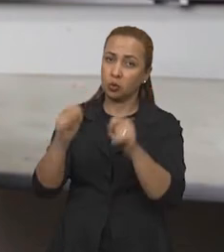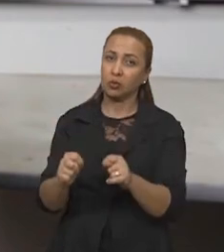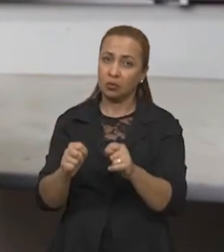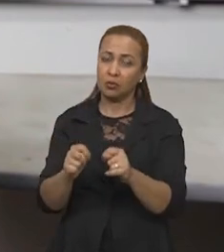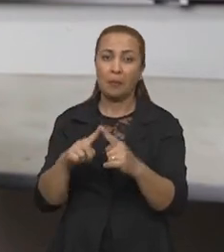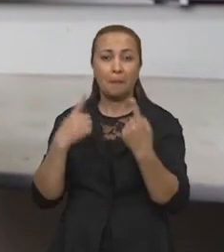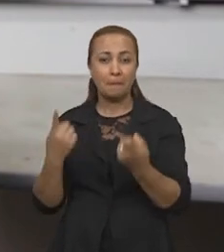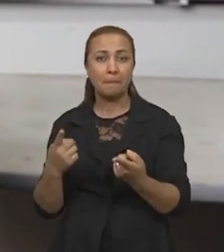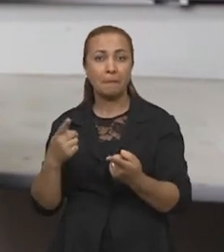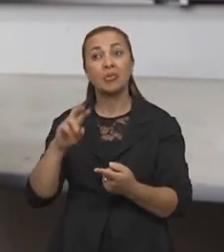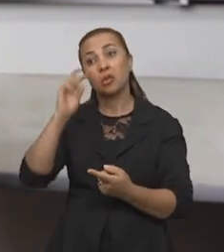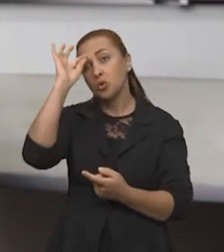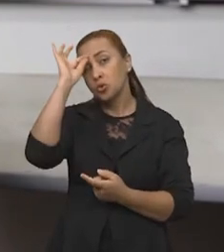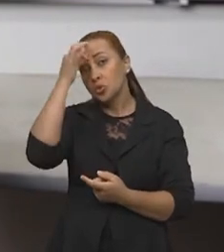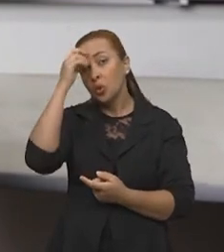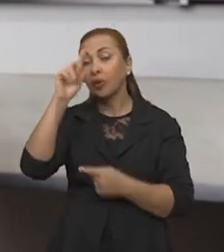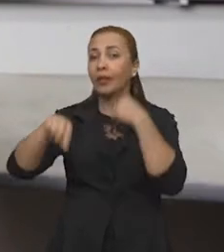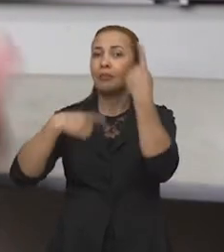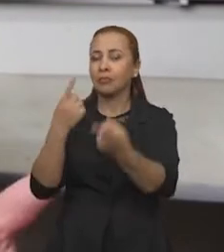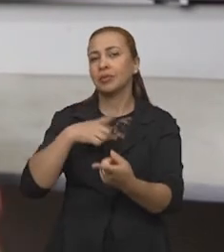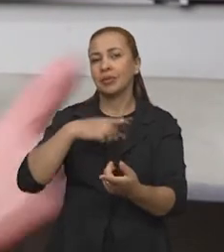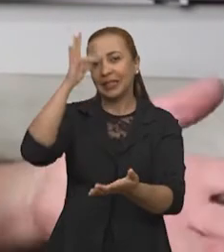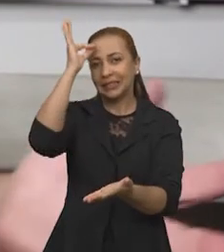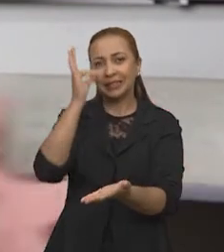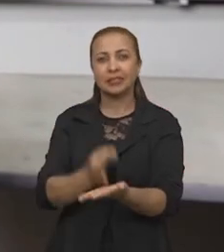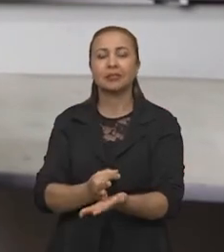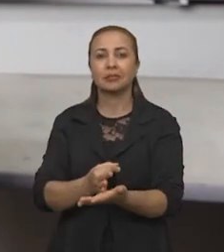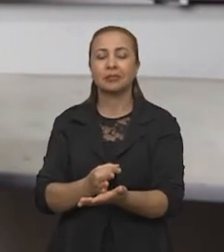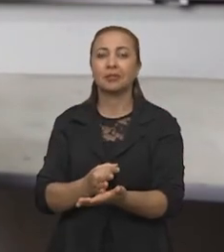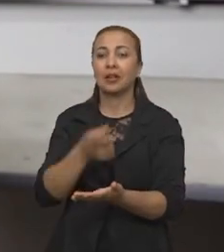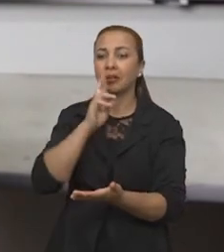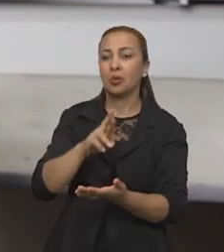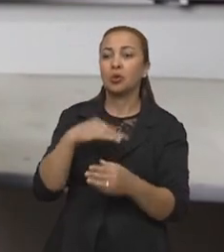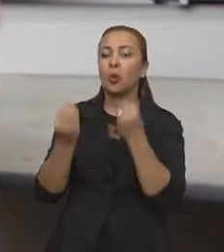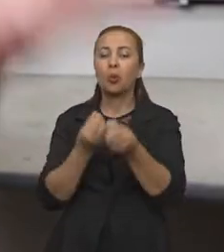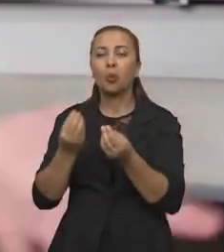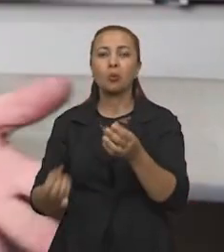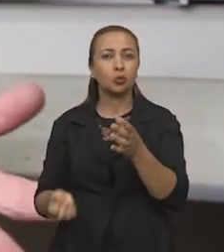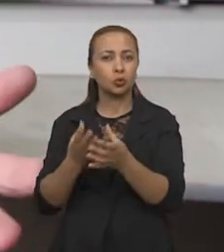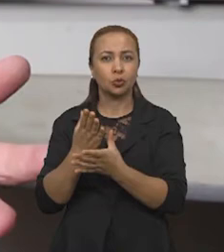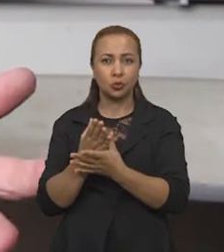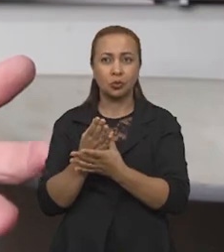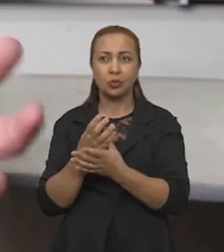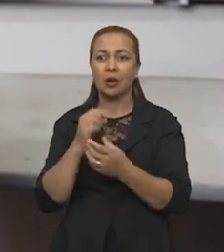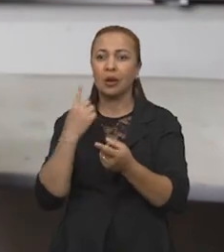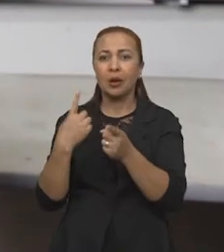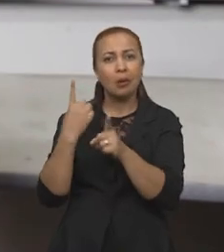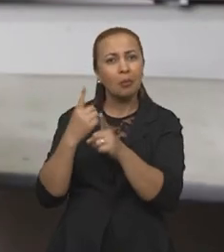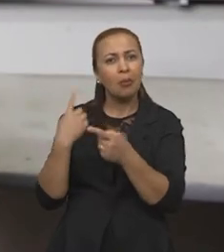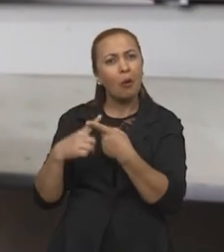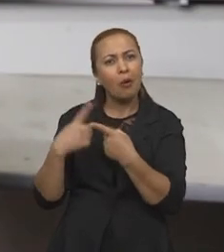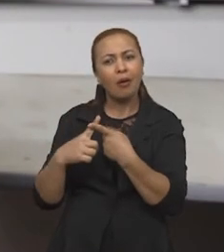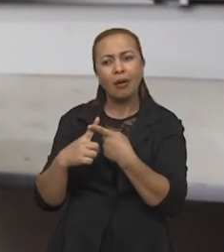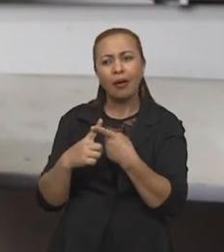com relação a isso aí. Por quê? A gente só vai ter, de fato, certeza, né, quando é que eles chegaram e por que